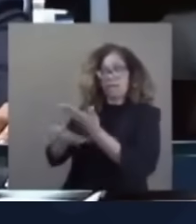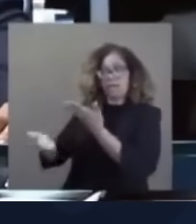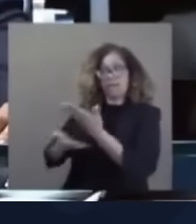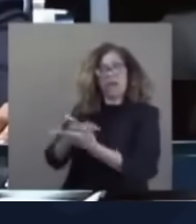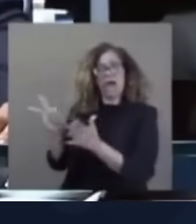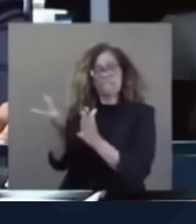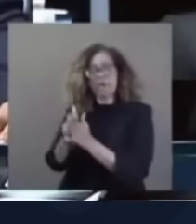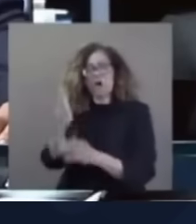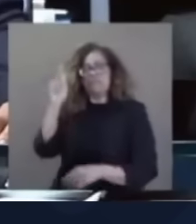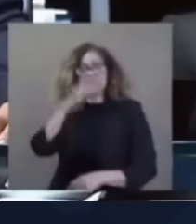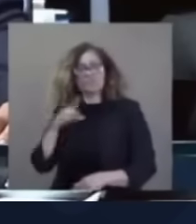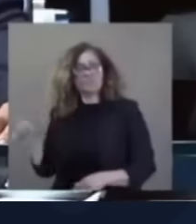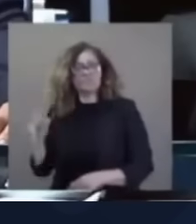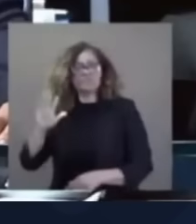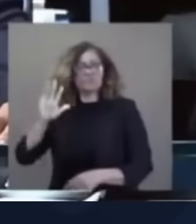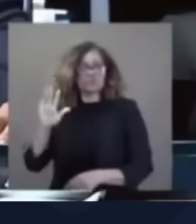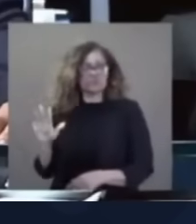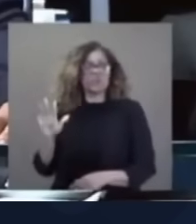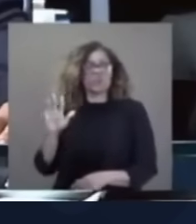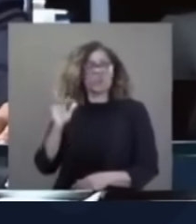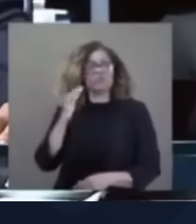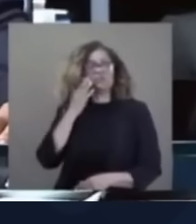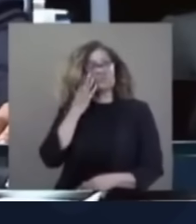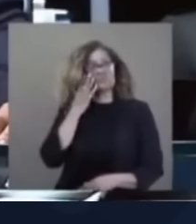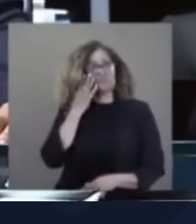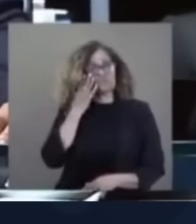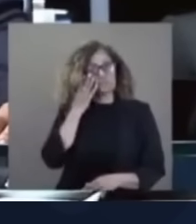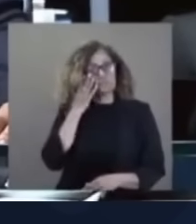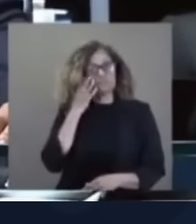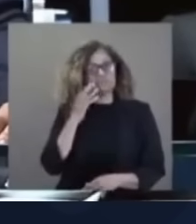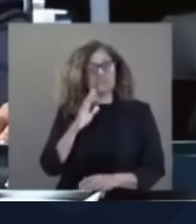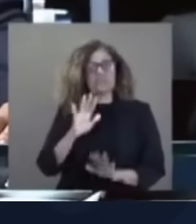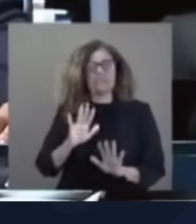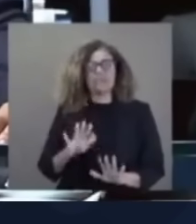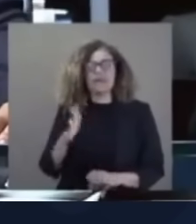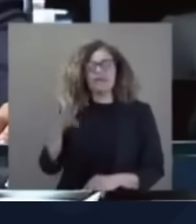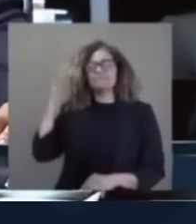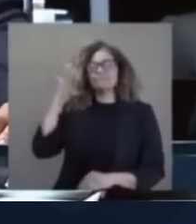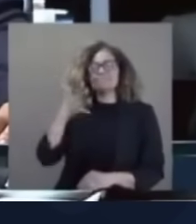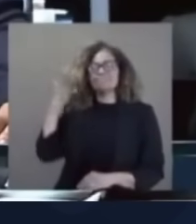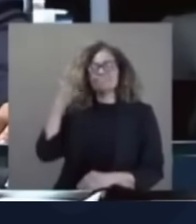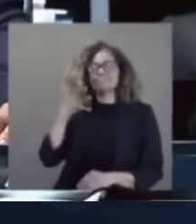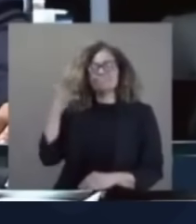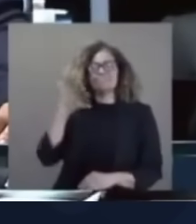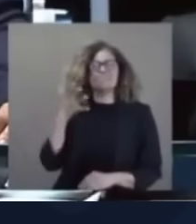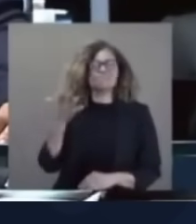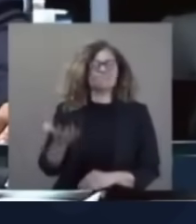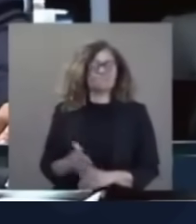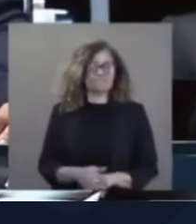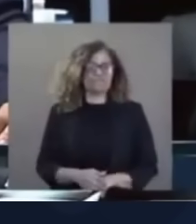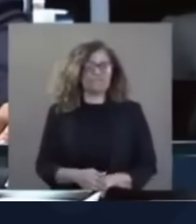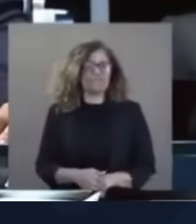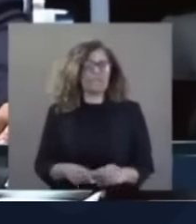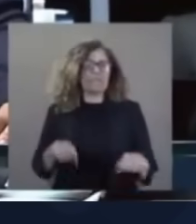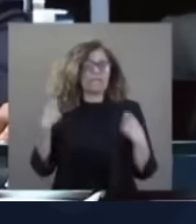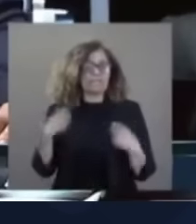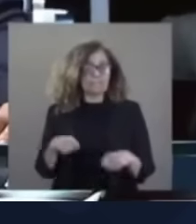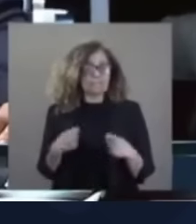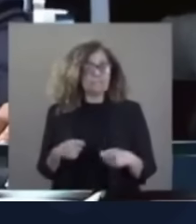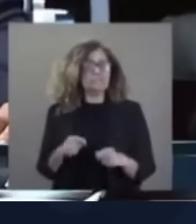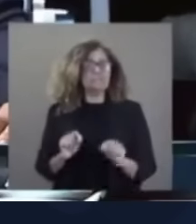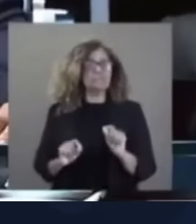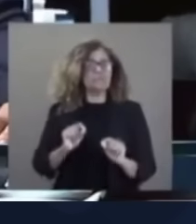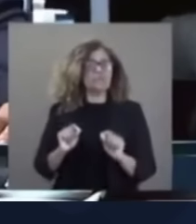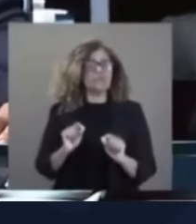Lula é que uma fala dessa natureza render